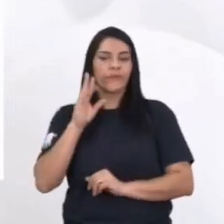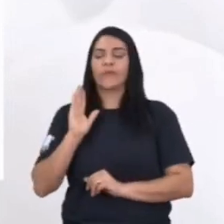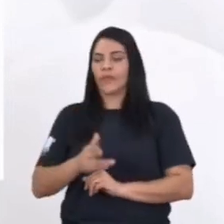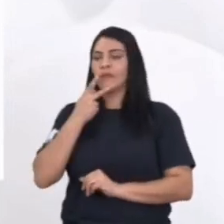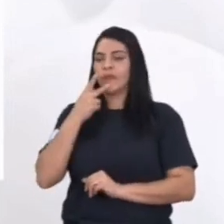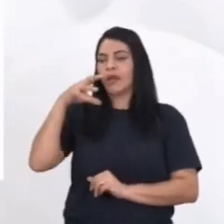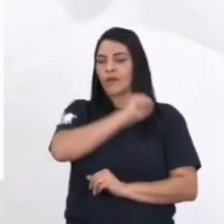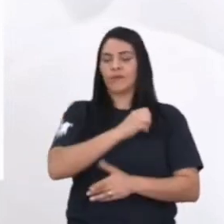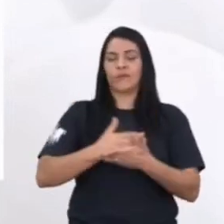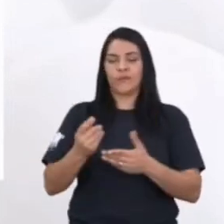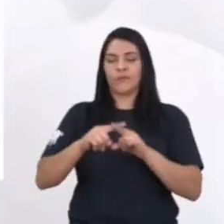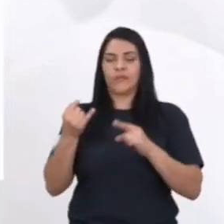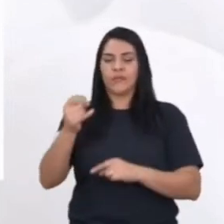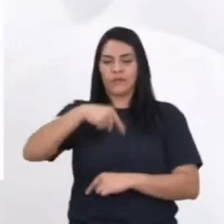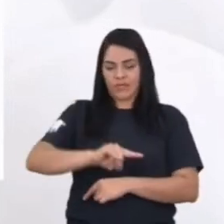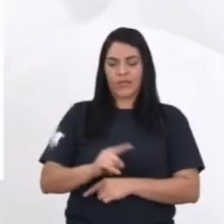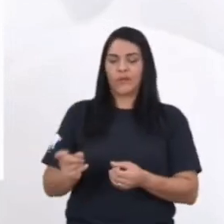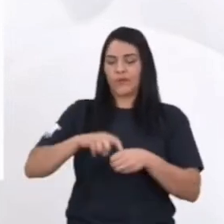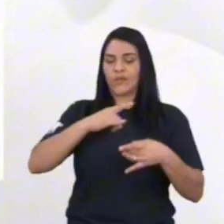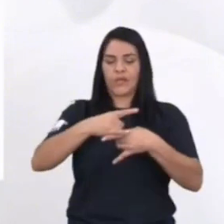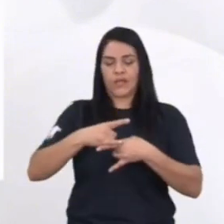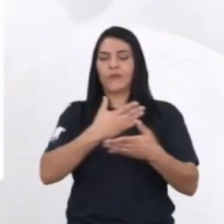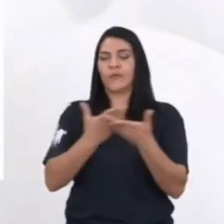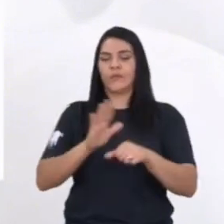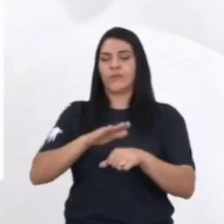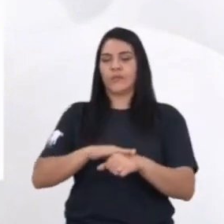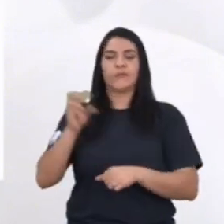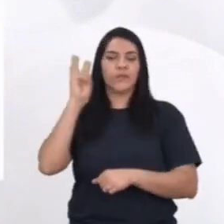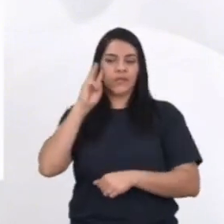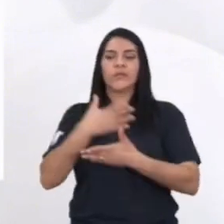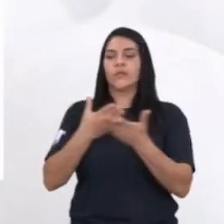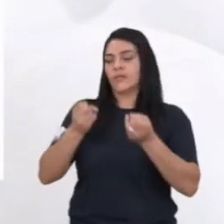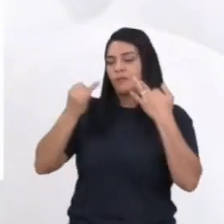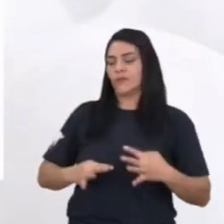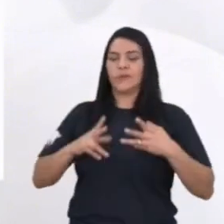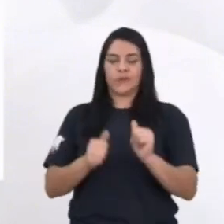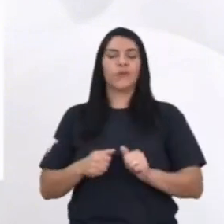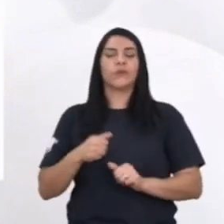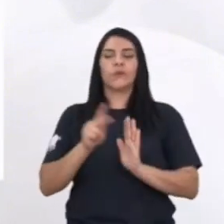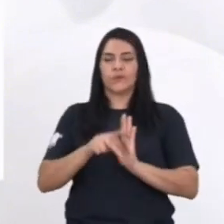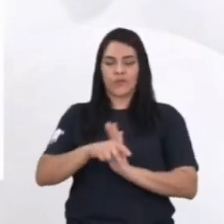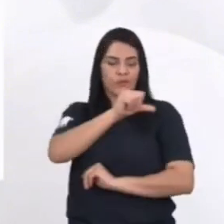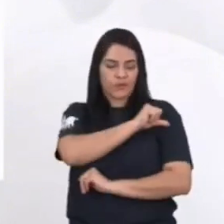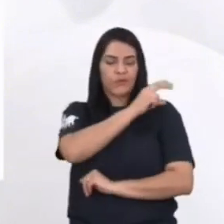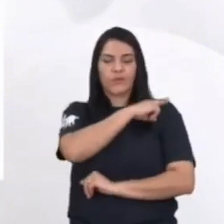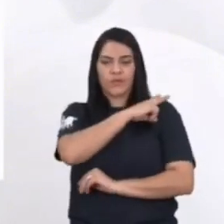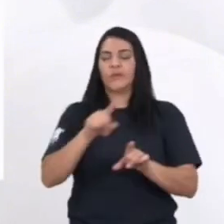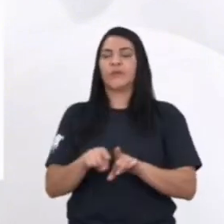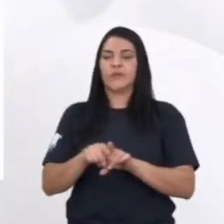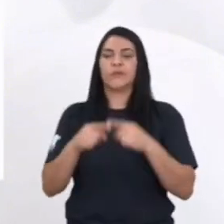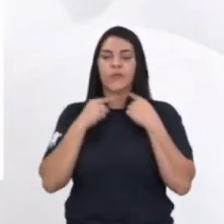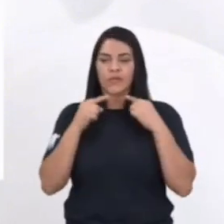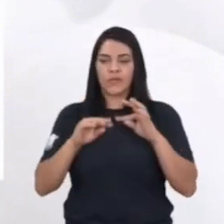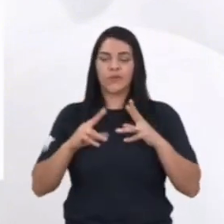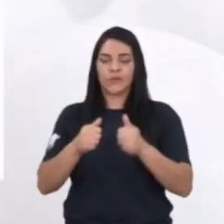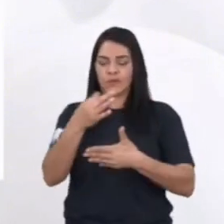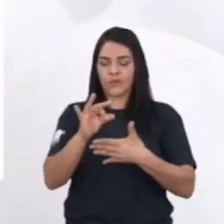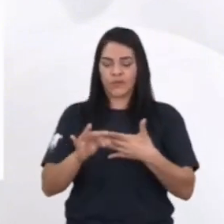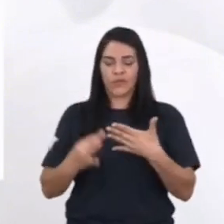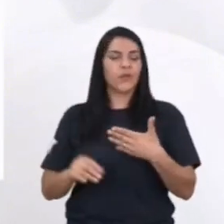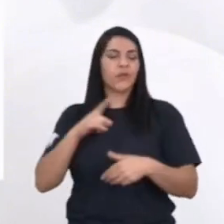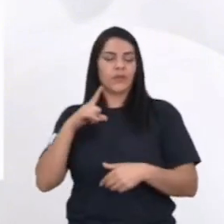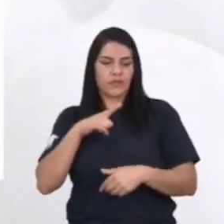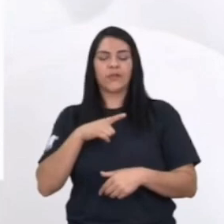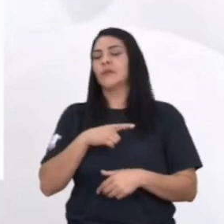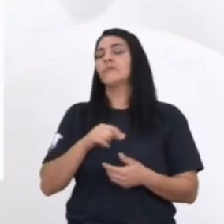falei bem rapidinho no começo, mas se você voltar na live que a gente fez terça-feira, a gente está exclusivamente explicando este projeto do 9º ano e 2ª série. E as discursivas, né, com a correção de inteligência artificial,